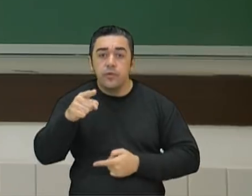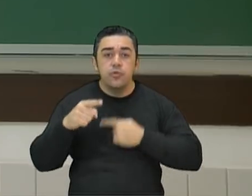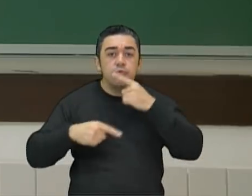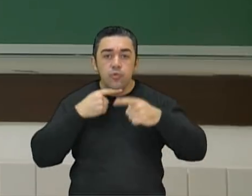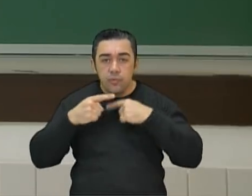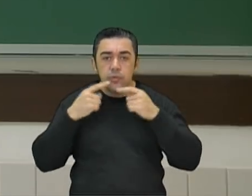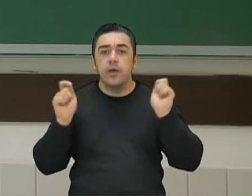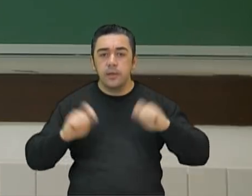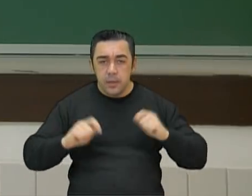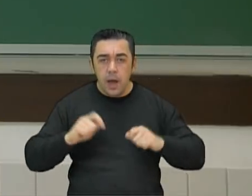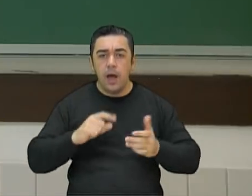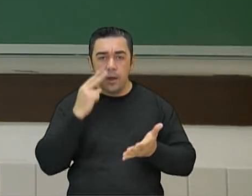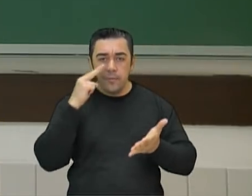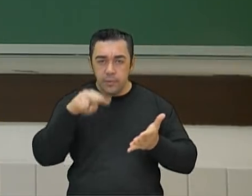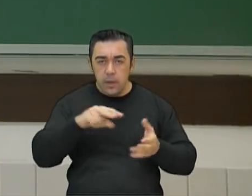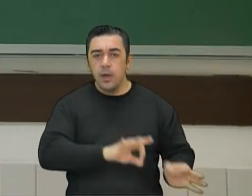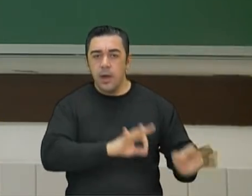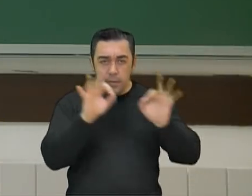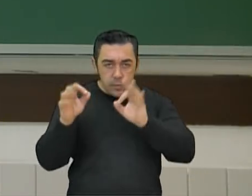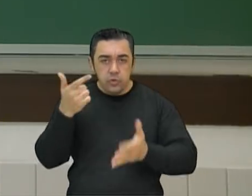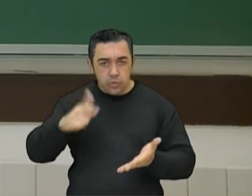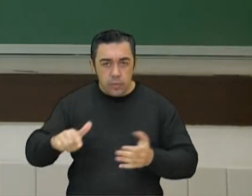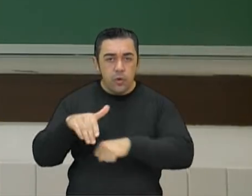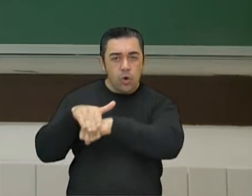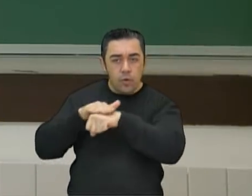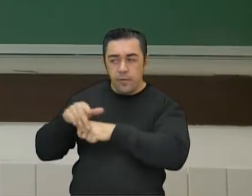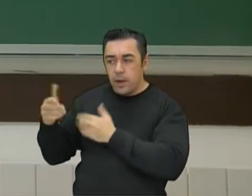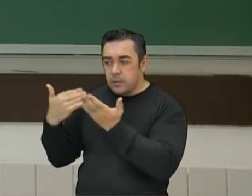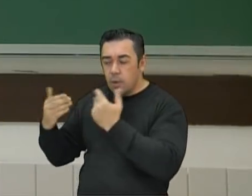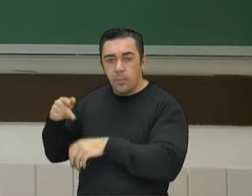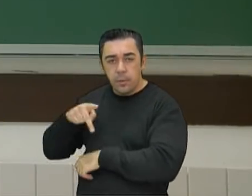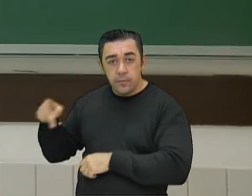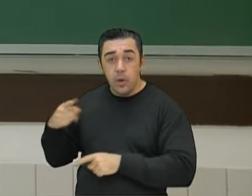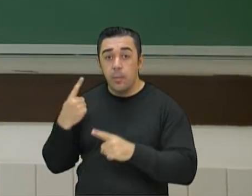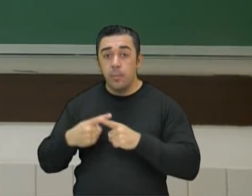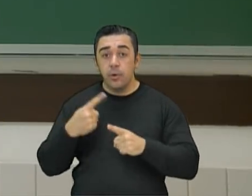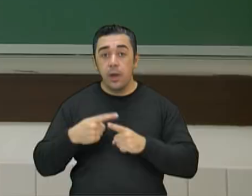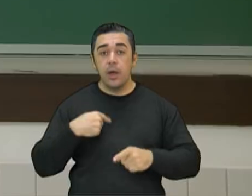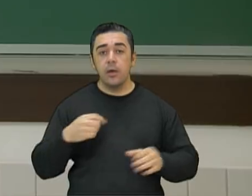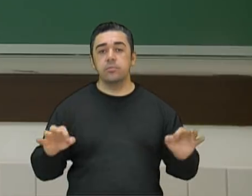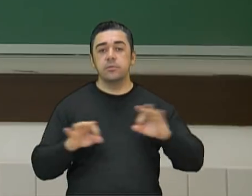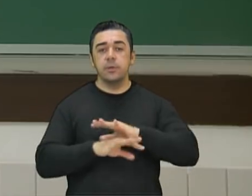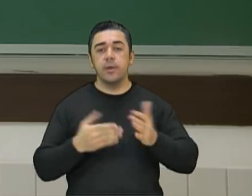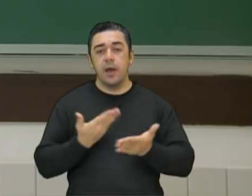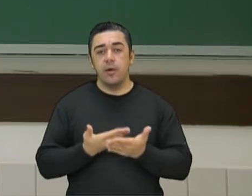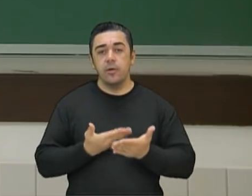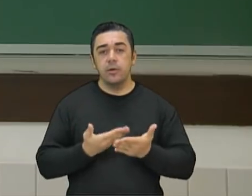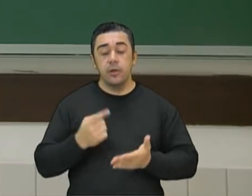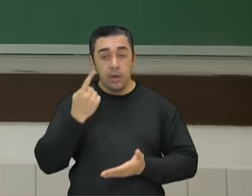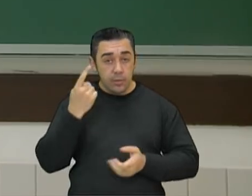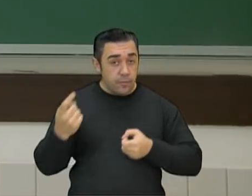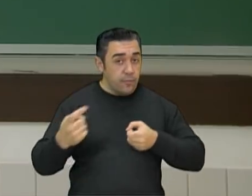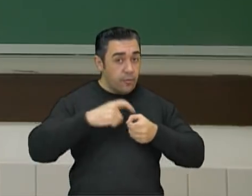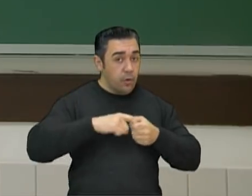dúvida? Dá uma revisada, assiste a aula de novo, converse com seu professor, porque eu fico por aqui e a gente